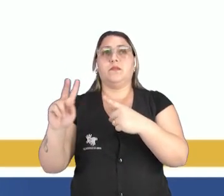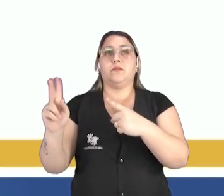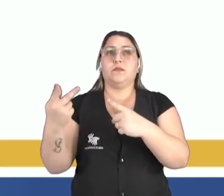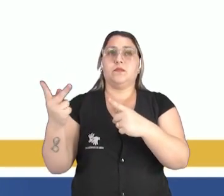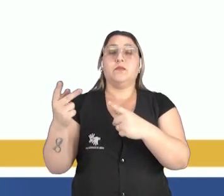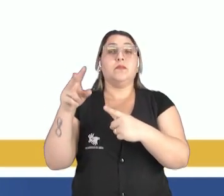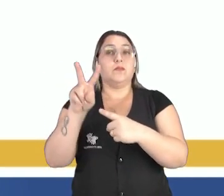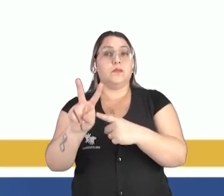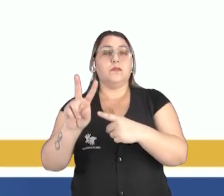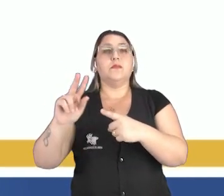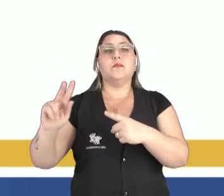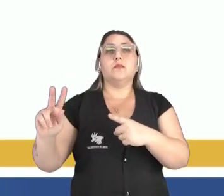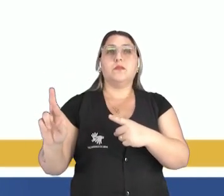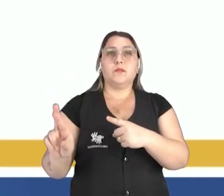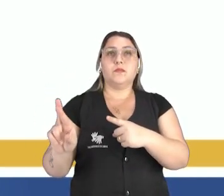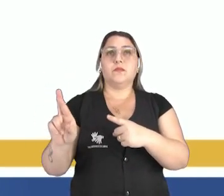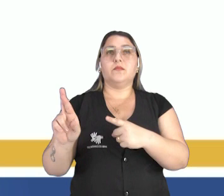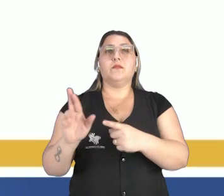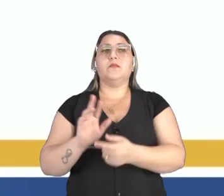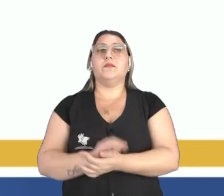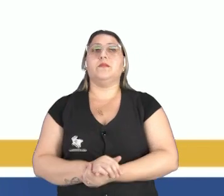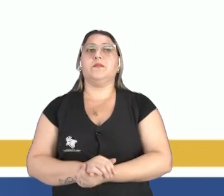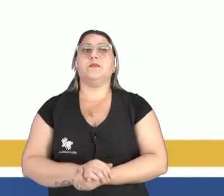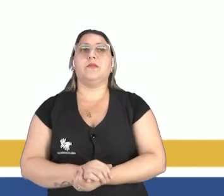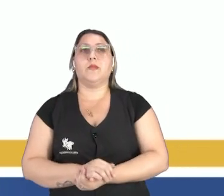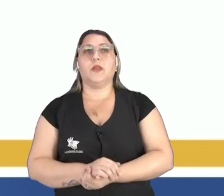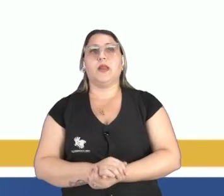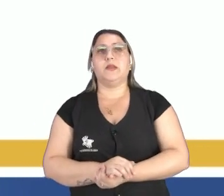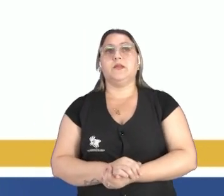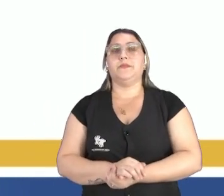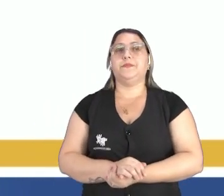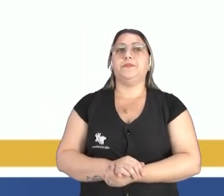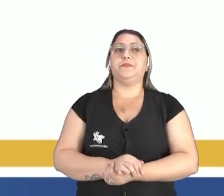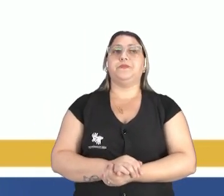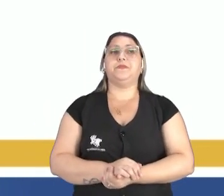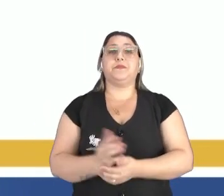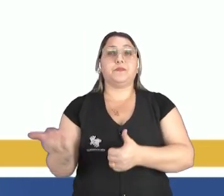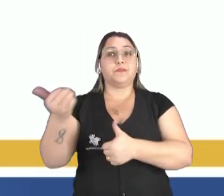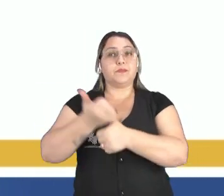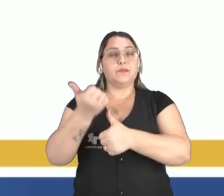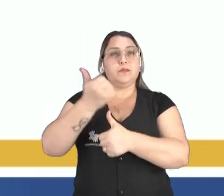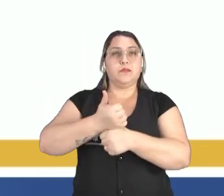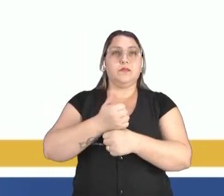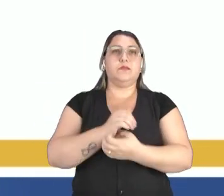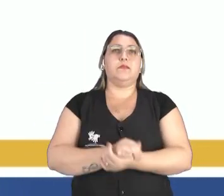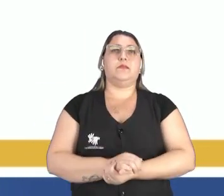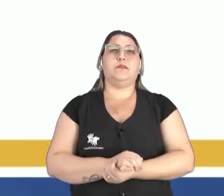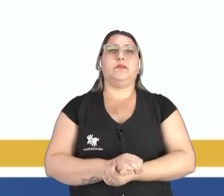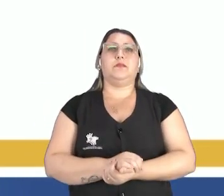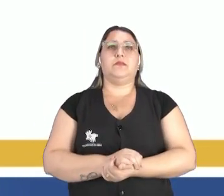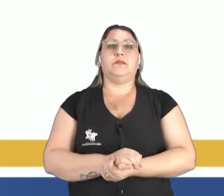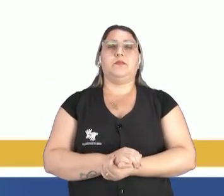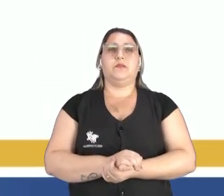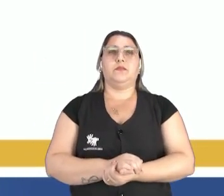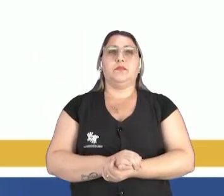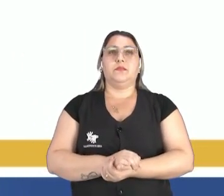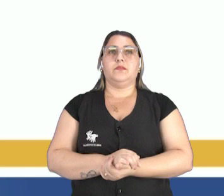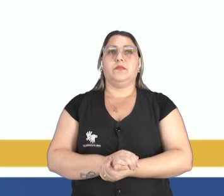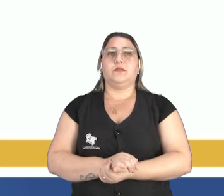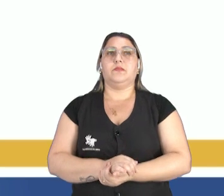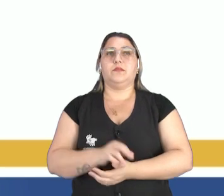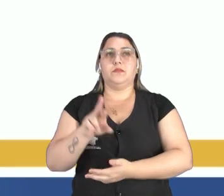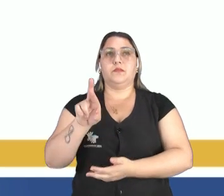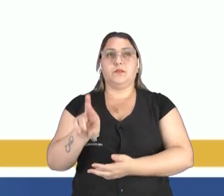vale 2r. Está dizendo aqui em cima, tá? Vamos substituir? Tá? Nós sabemos, aí vai ficar